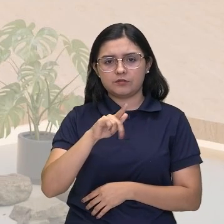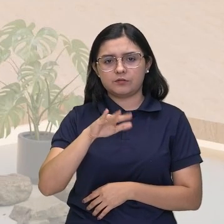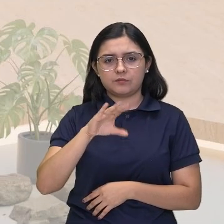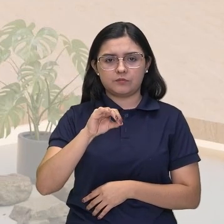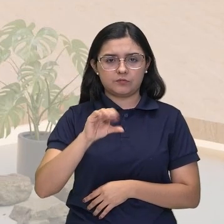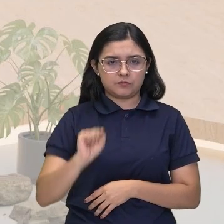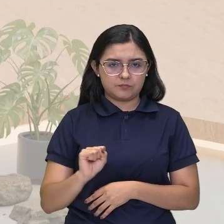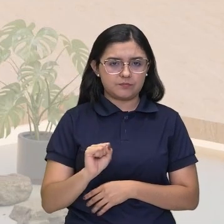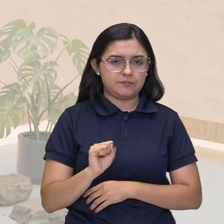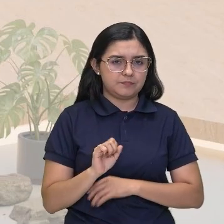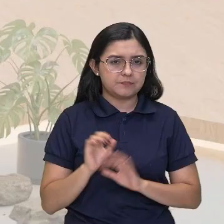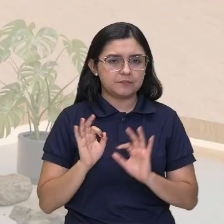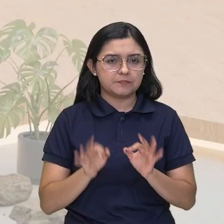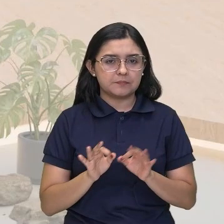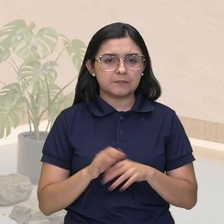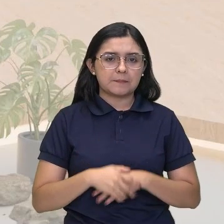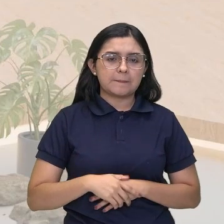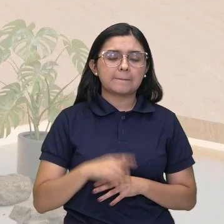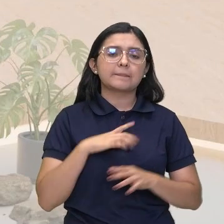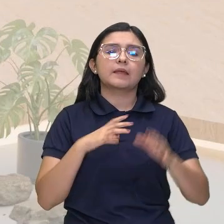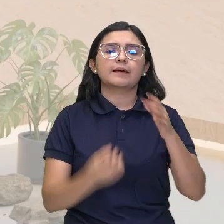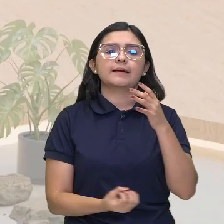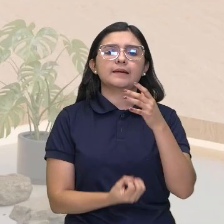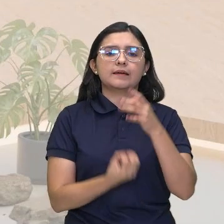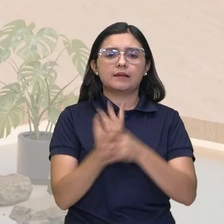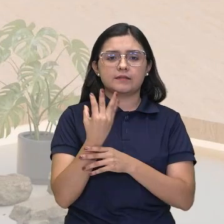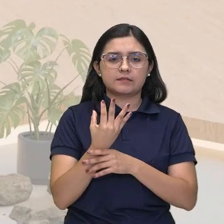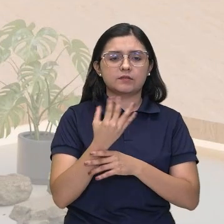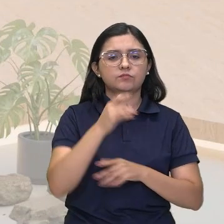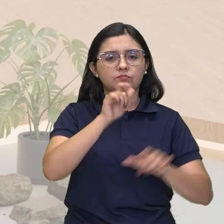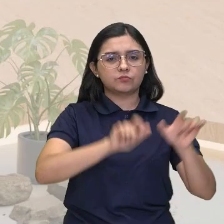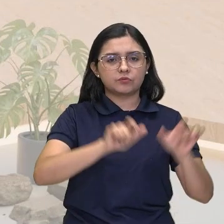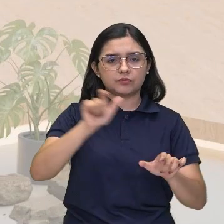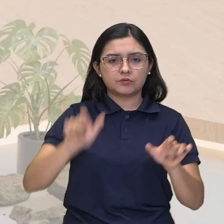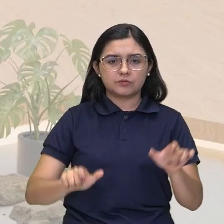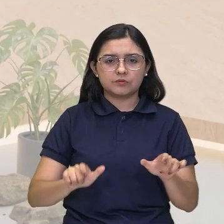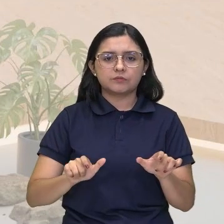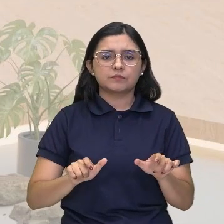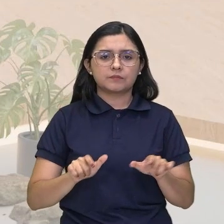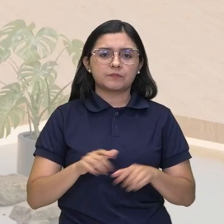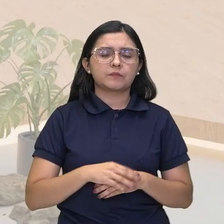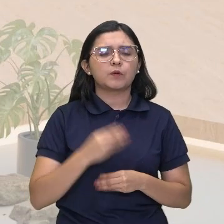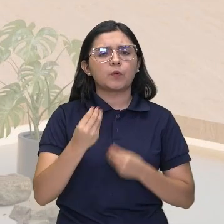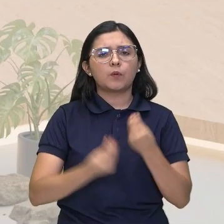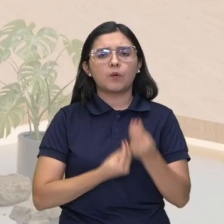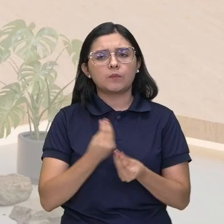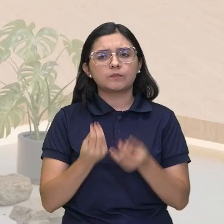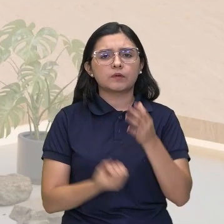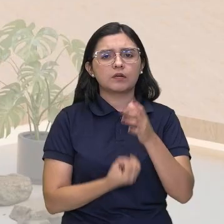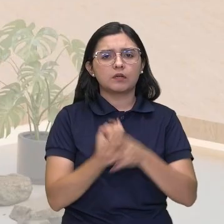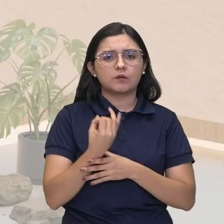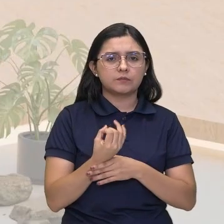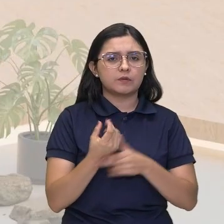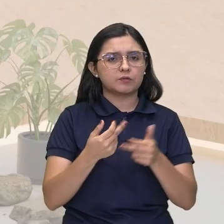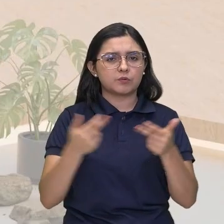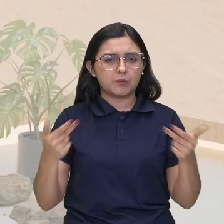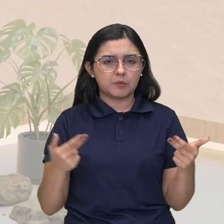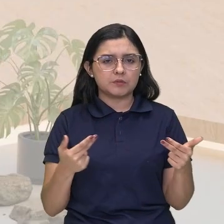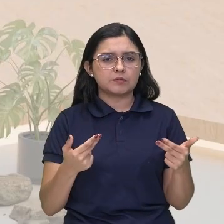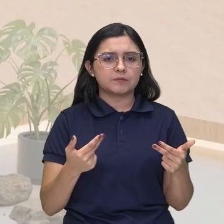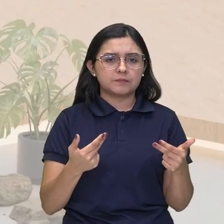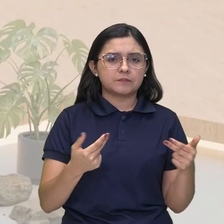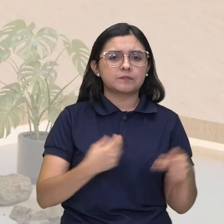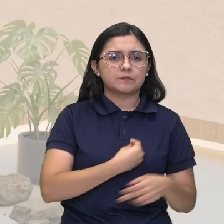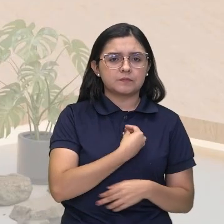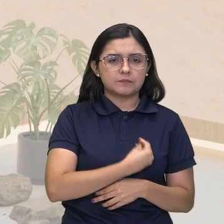questão da criação dos seres, né? Dos seres, como surgiram os seres naquele espaço,